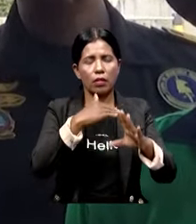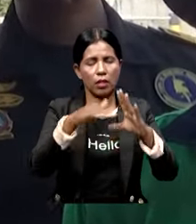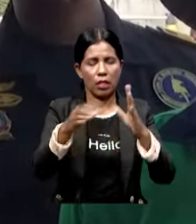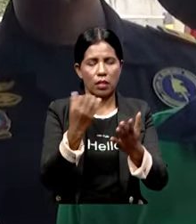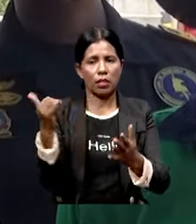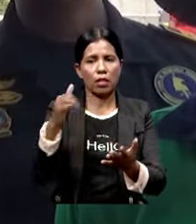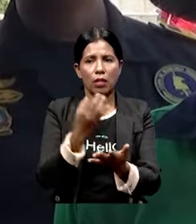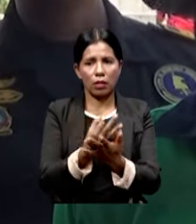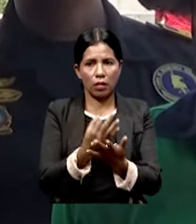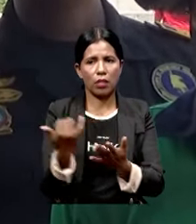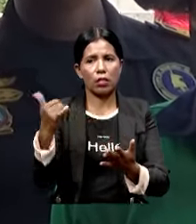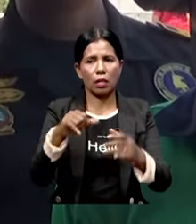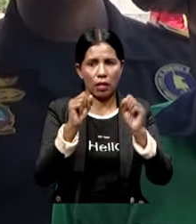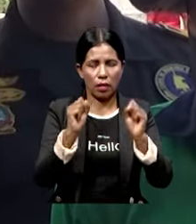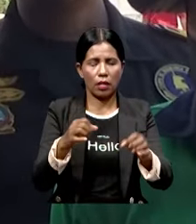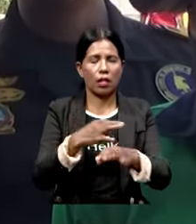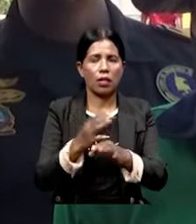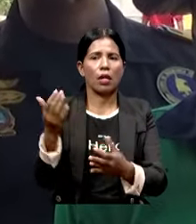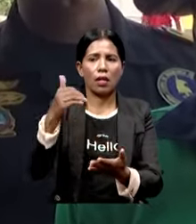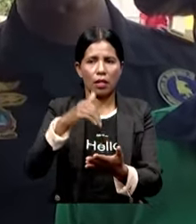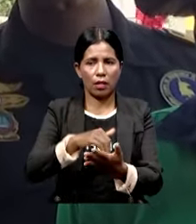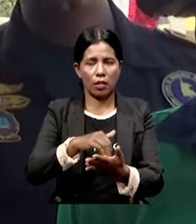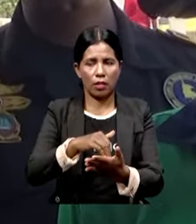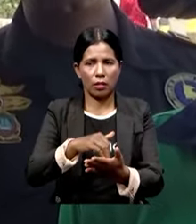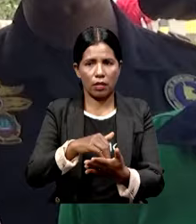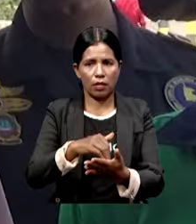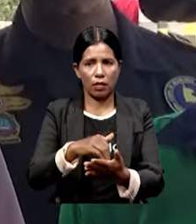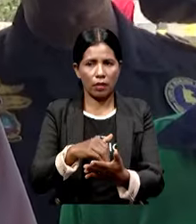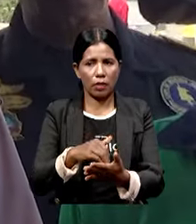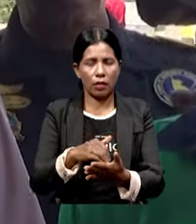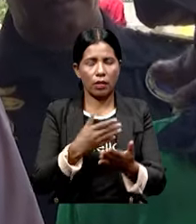a OSA, e depois ir a pele, a dia falecer a